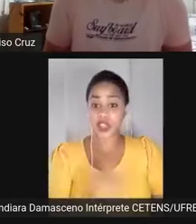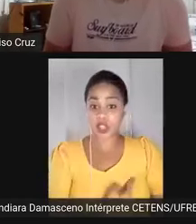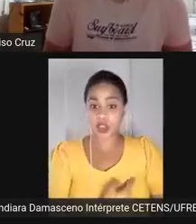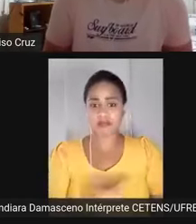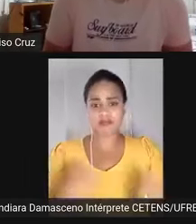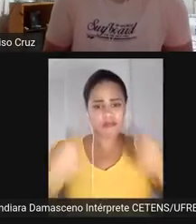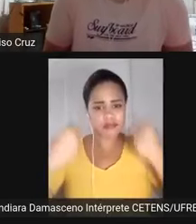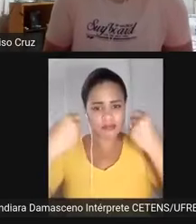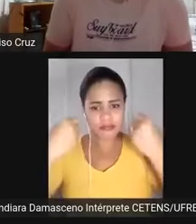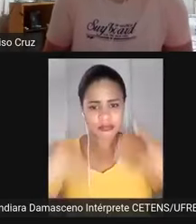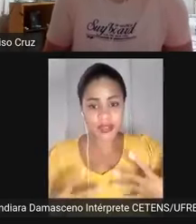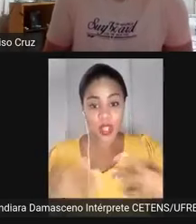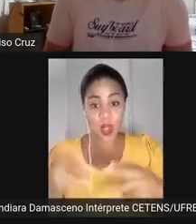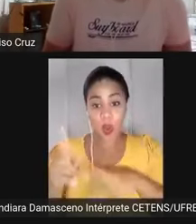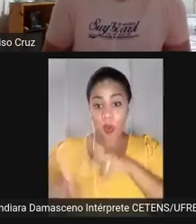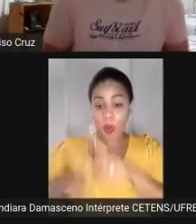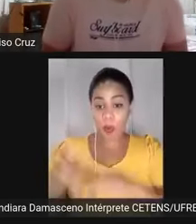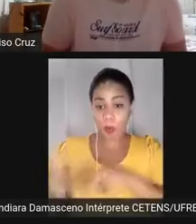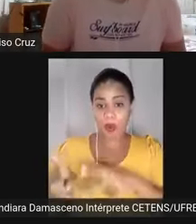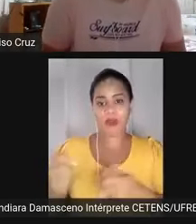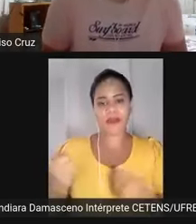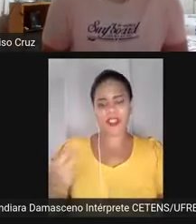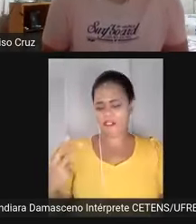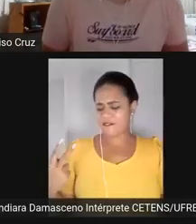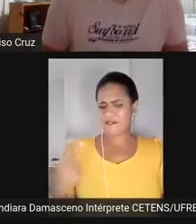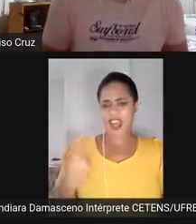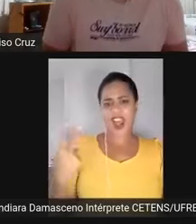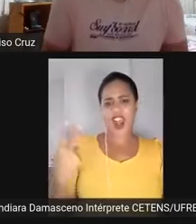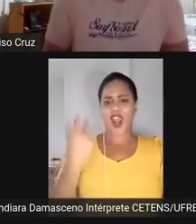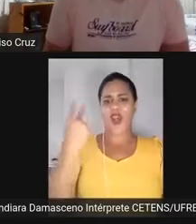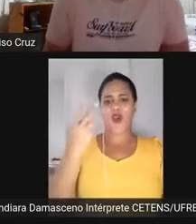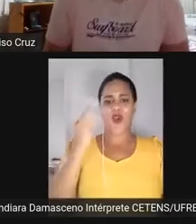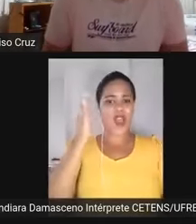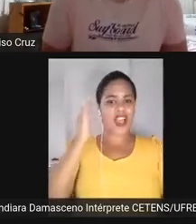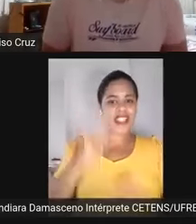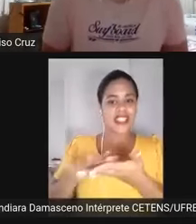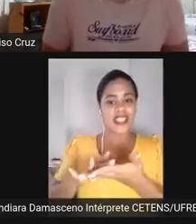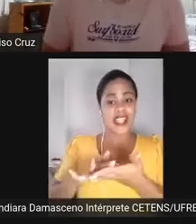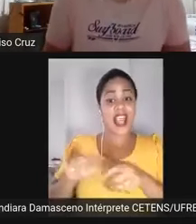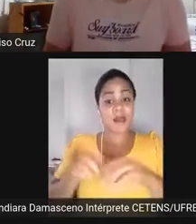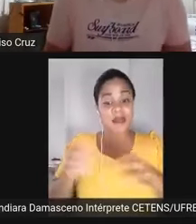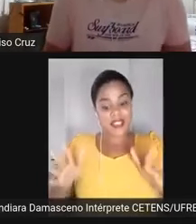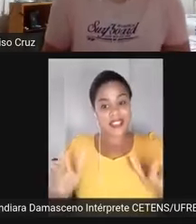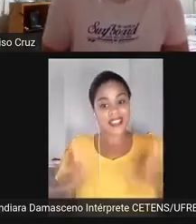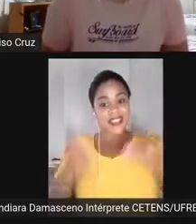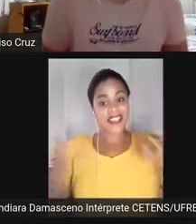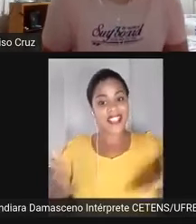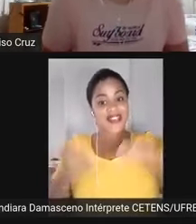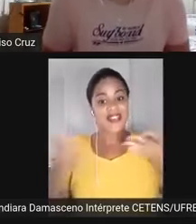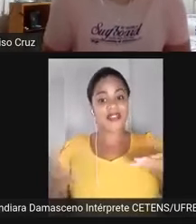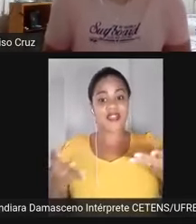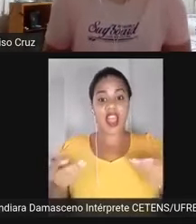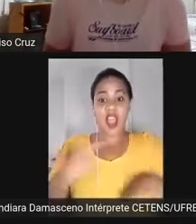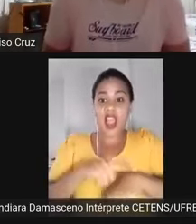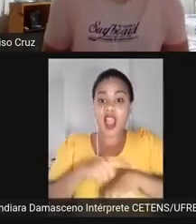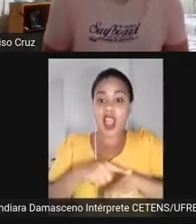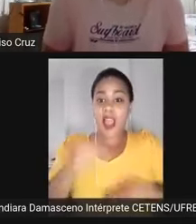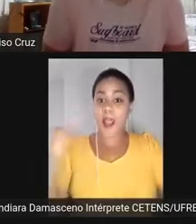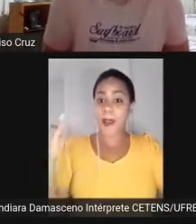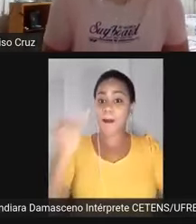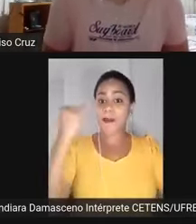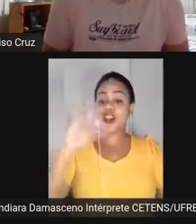o povo cigano, ele tem que ser valorizado, ele tem que ser incentivado e num momento tão importante de comemoração do Dia do Livro,